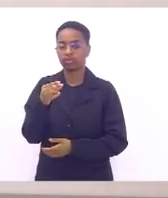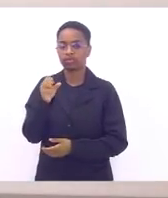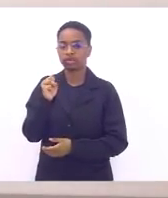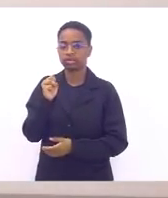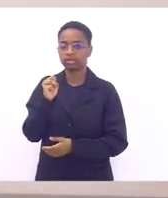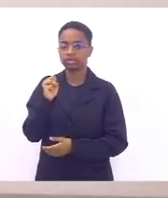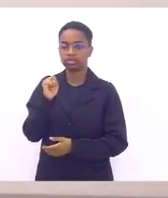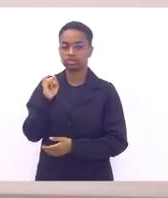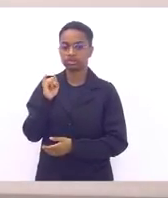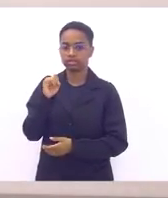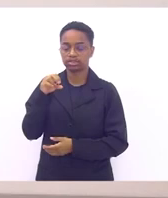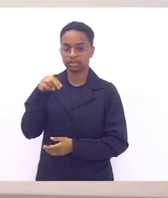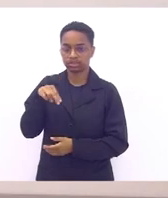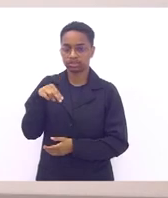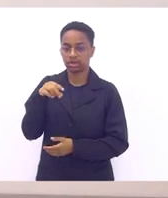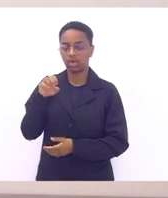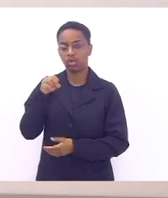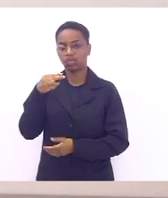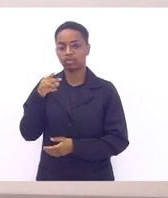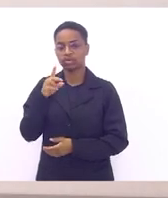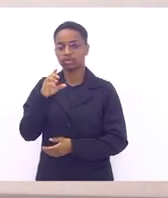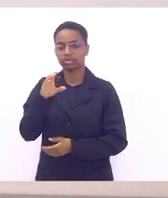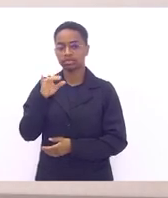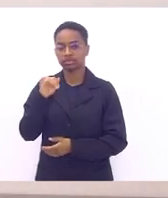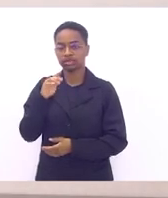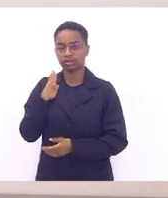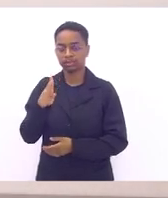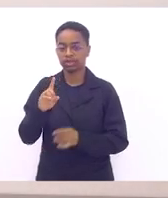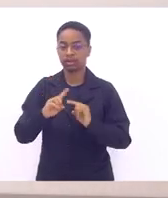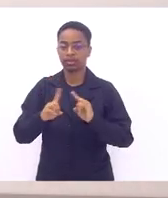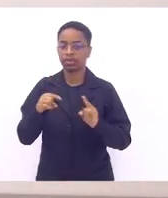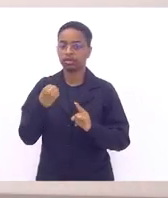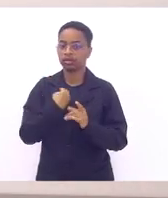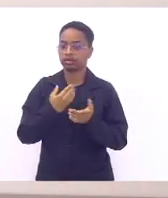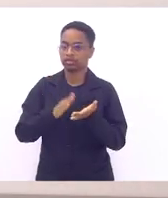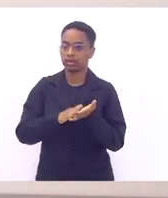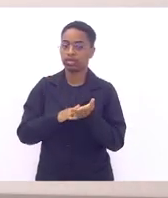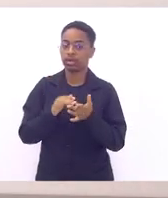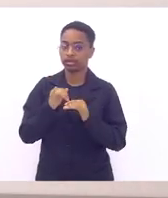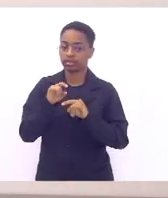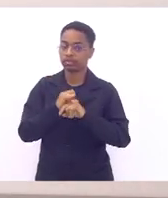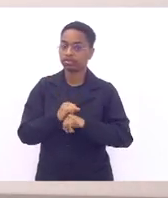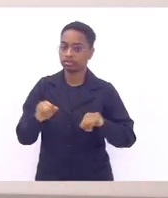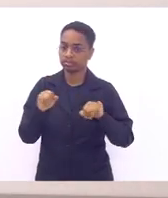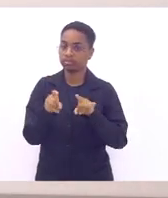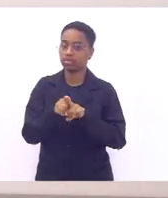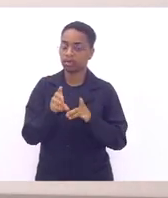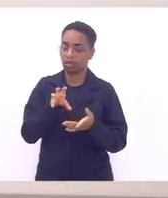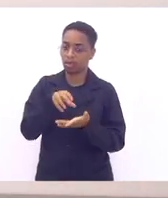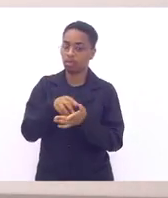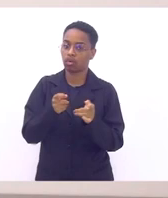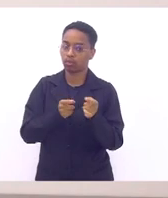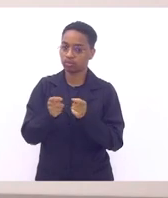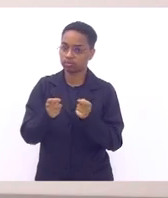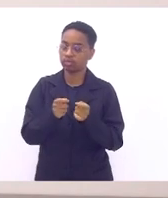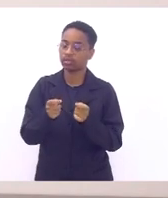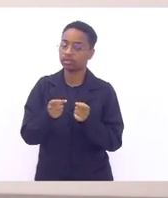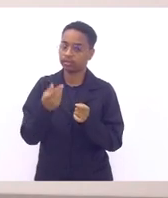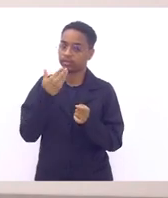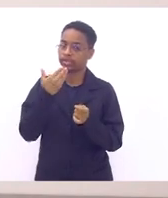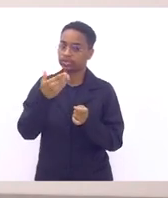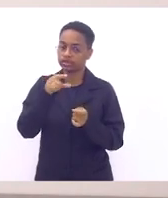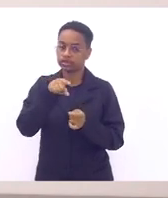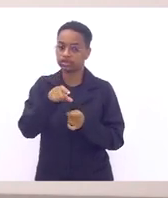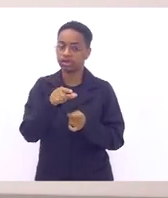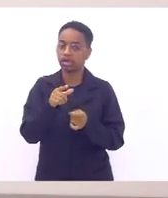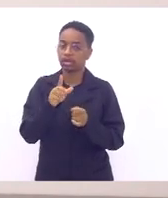gente, de vez em quando, cobra essa questão e a gente avisa que os órgãos de controle, né, estão cobrando e vão continuar cobrando tanto